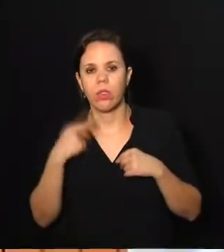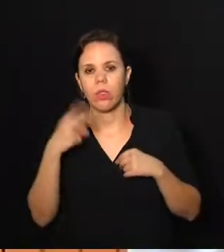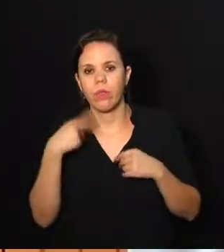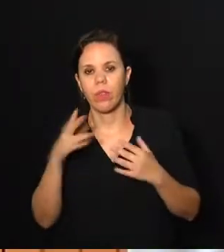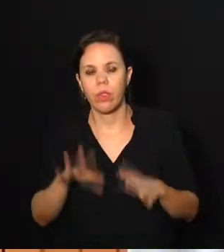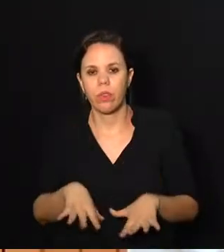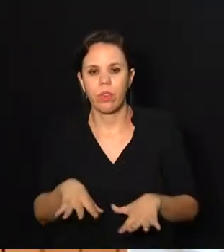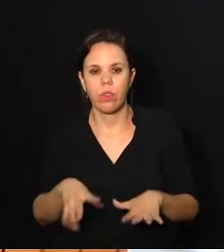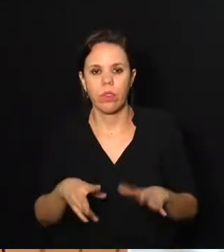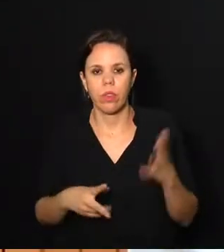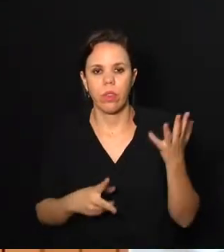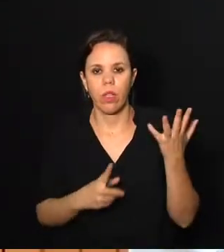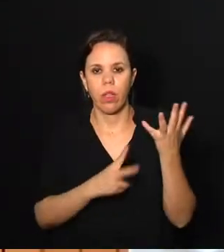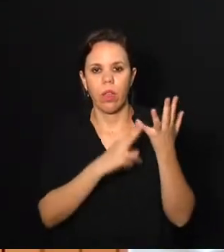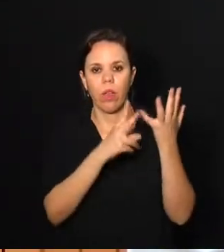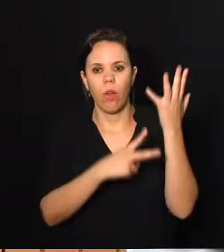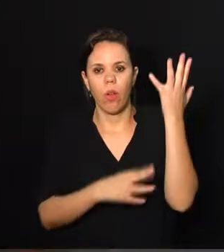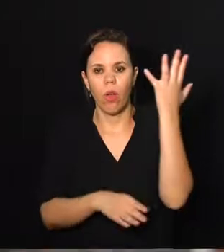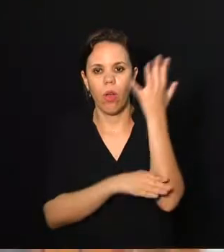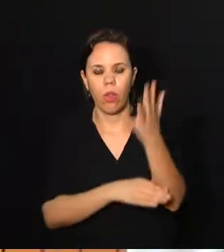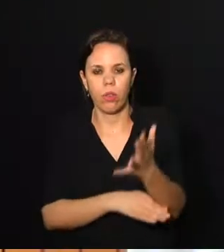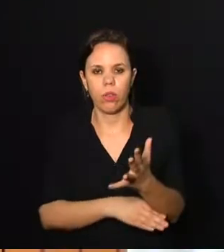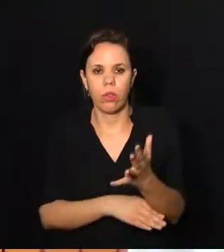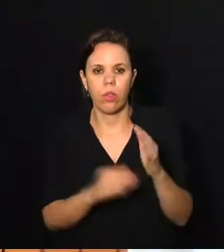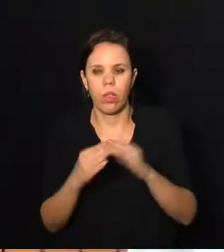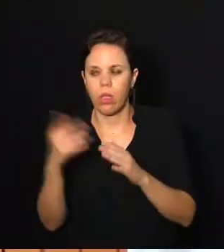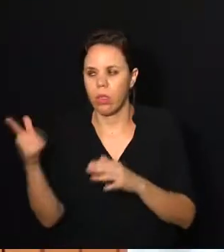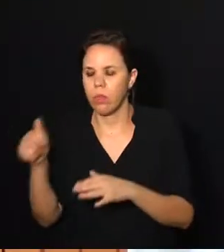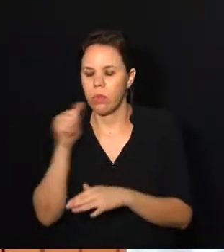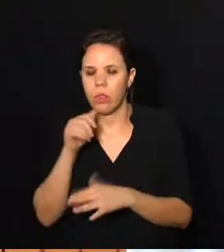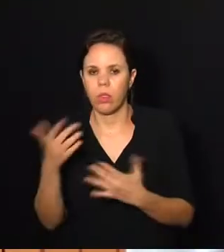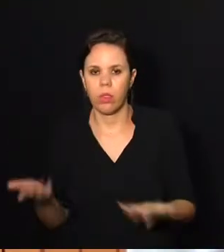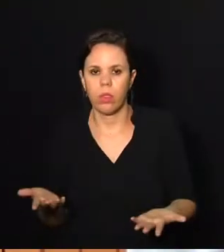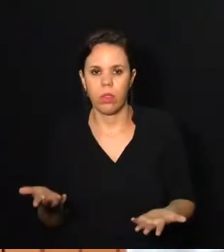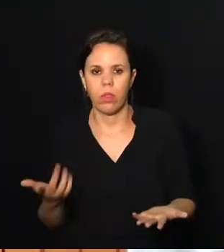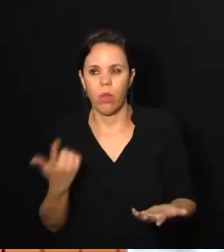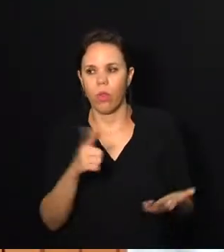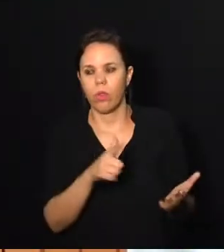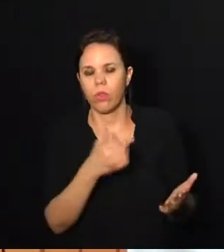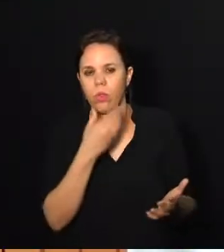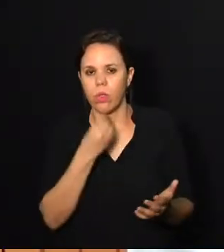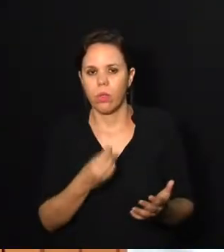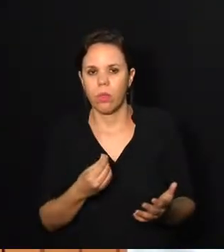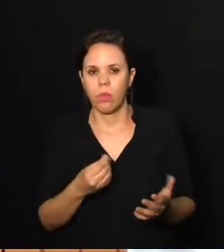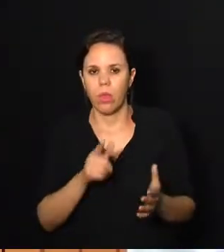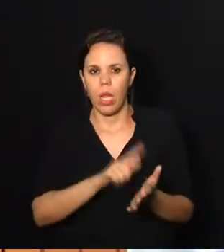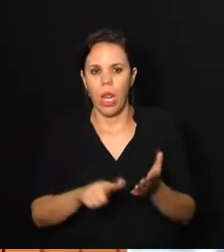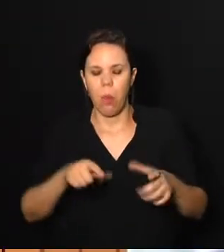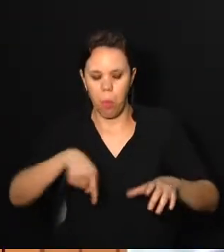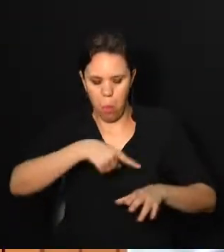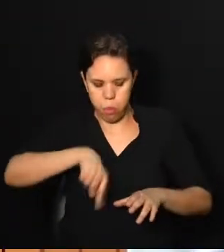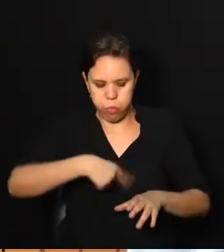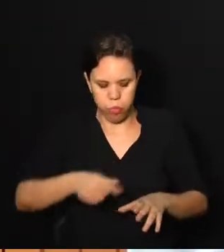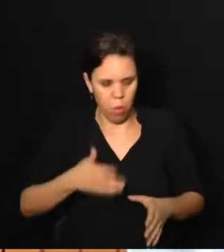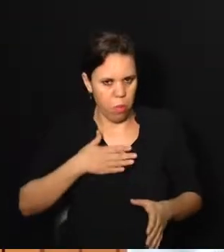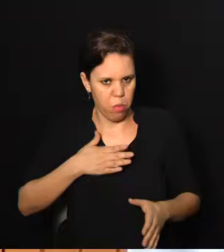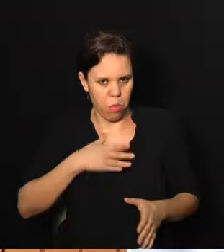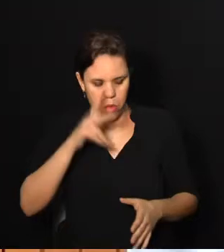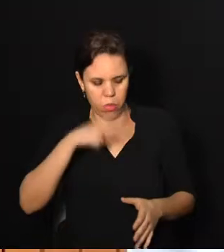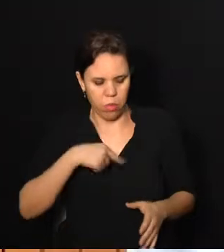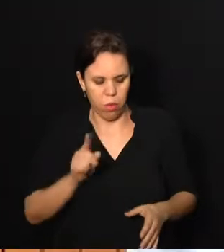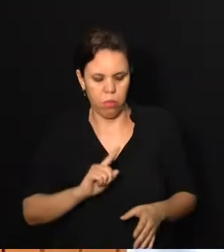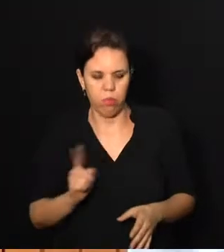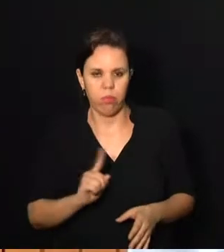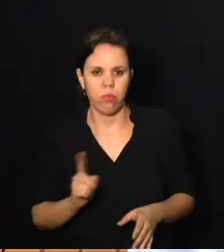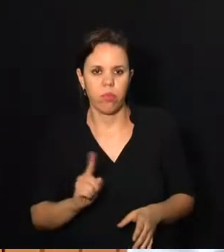pede para cortar a árvore da casa da dona Sebastiana, o seu Zezinho pediu para limpar o bueiro, ele fala, não, isso não é para mim não, eu não faço isso